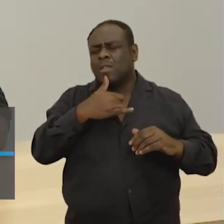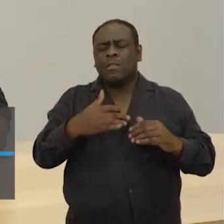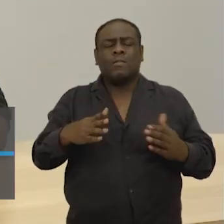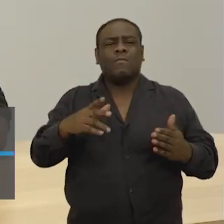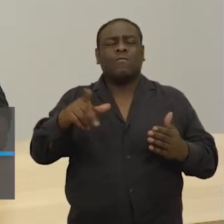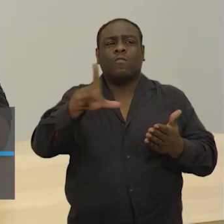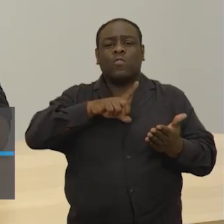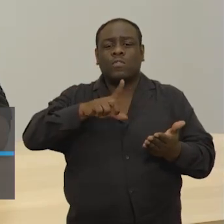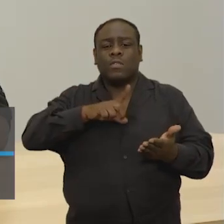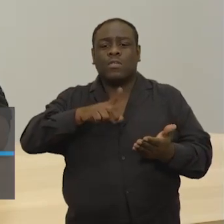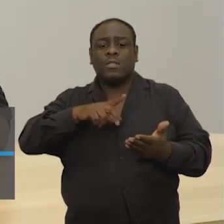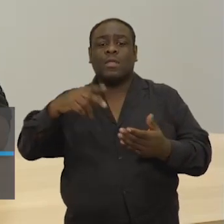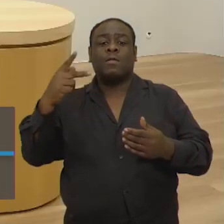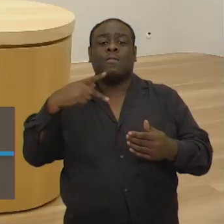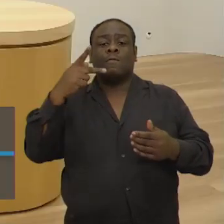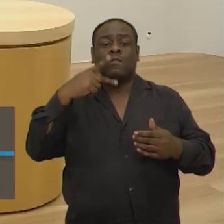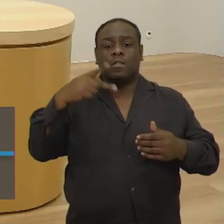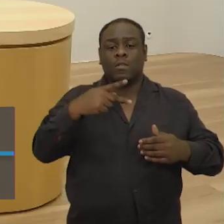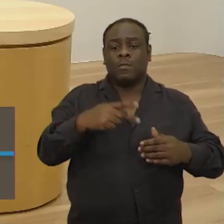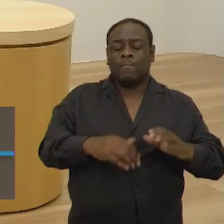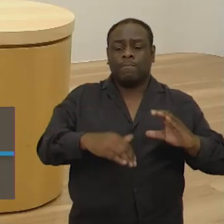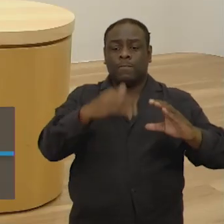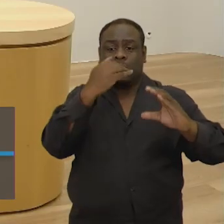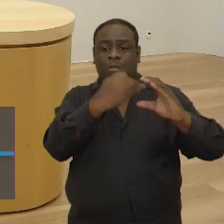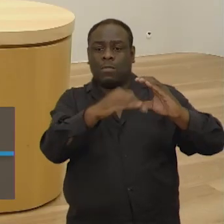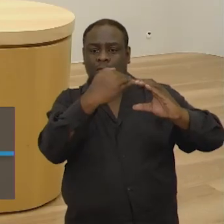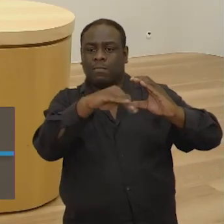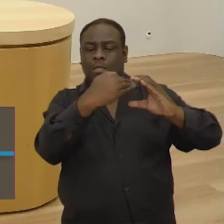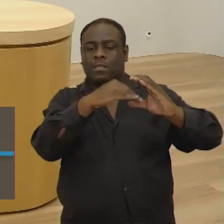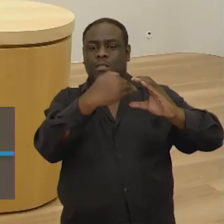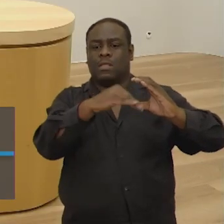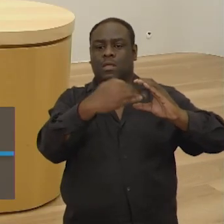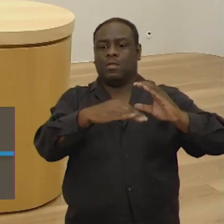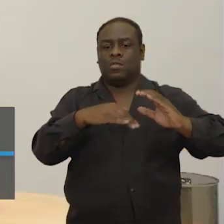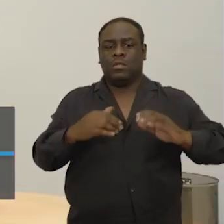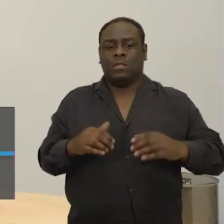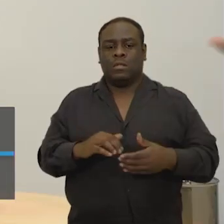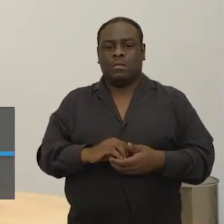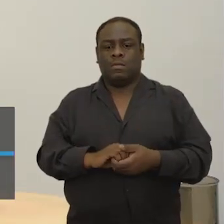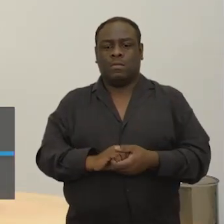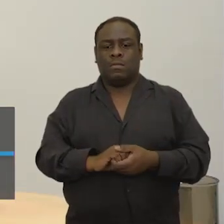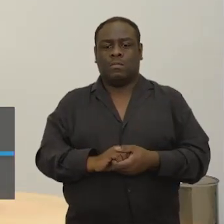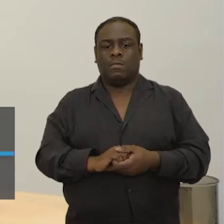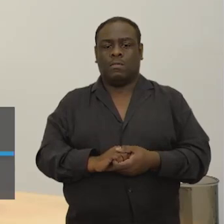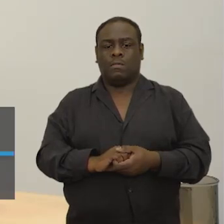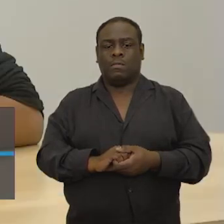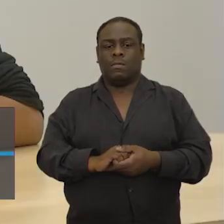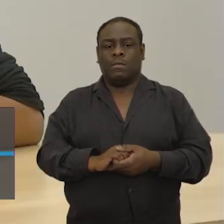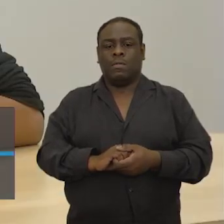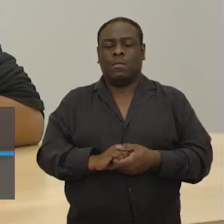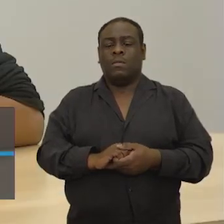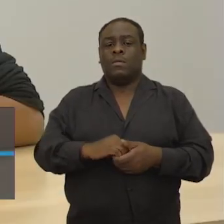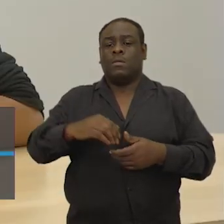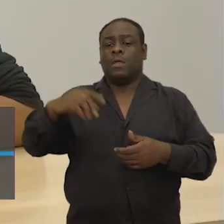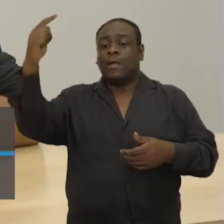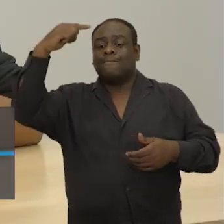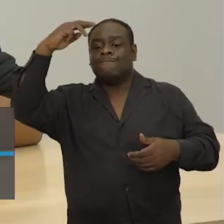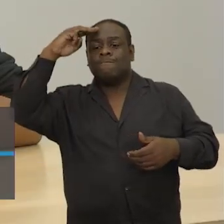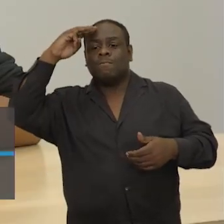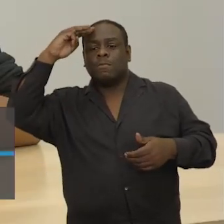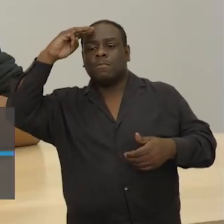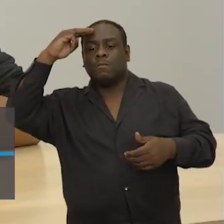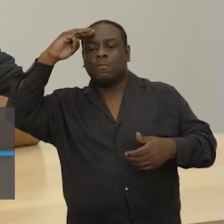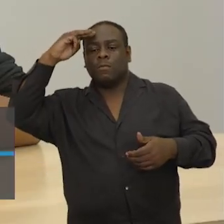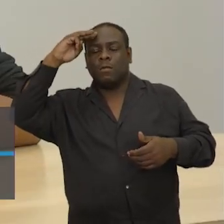isso a... Pode falar aqui no chat também, tá, gente? Quem tiver alguma resposta. Tá falando memória olfativa, era isso que eu queria usar. Os